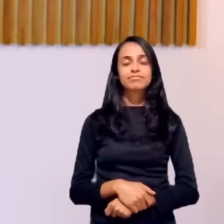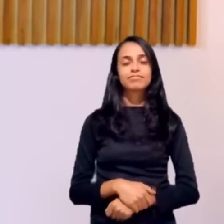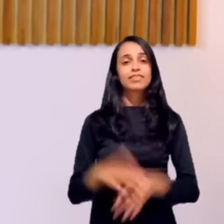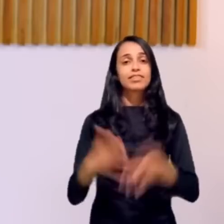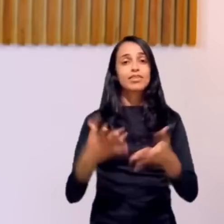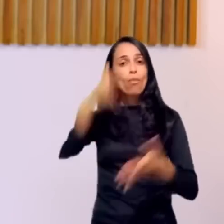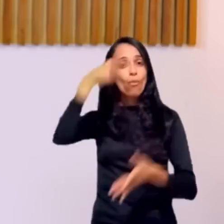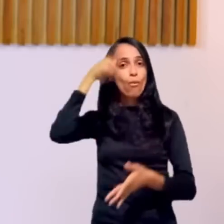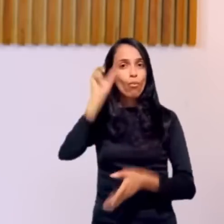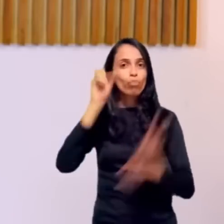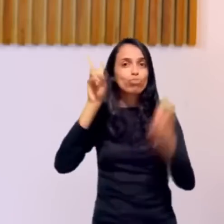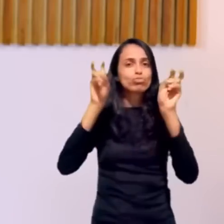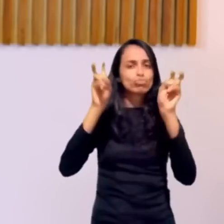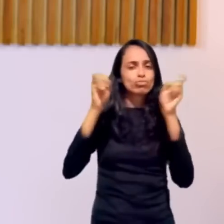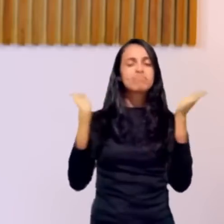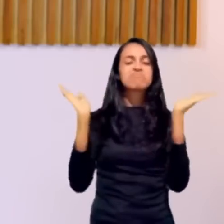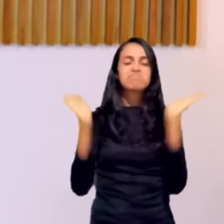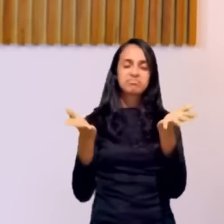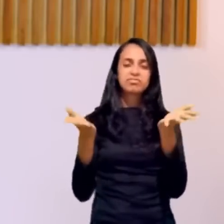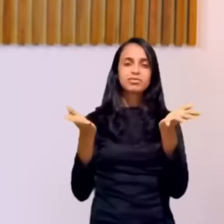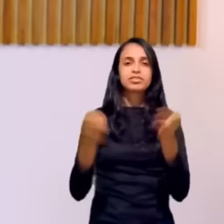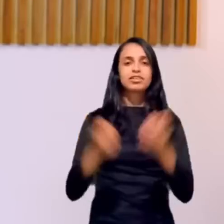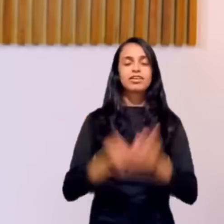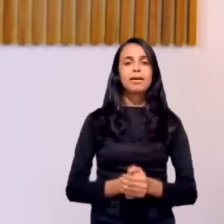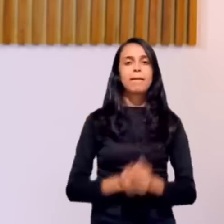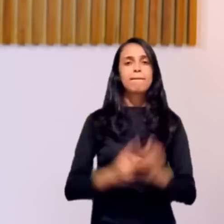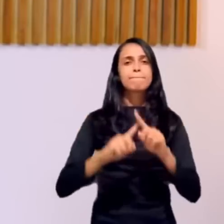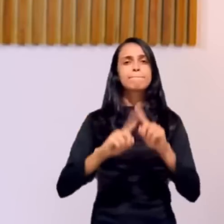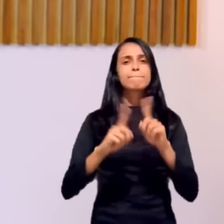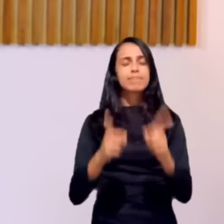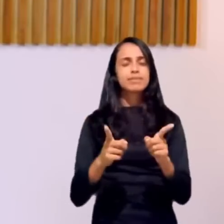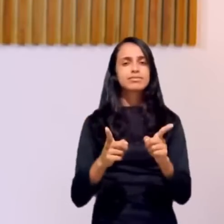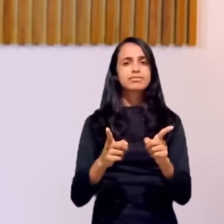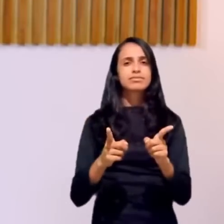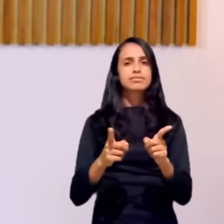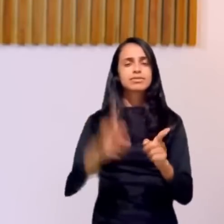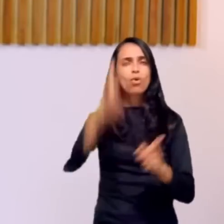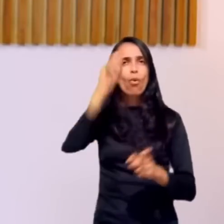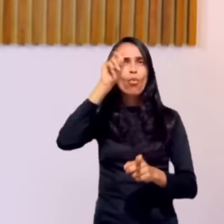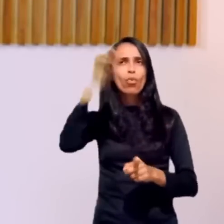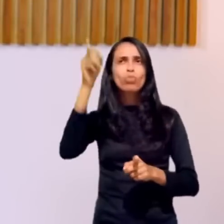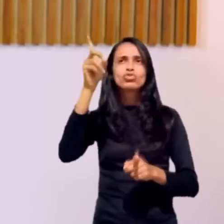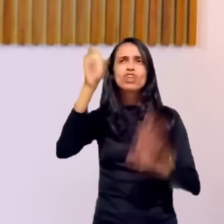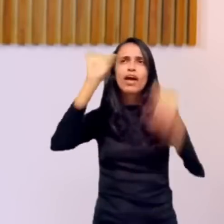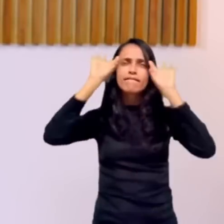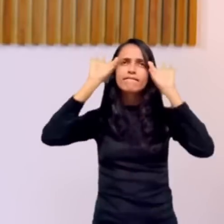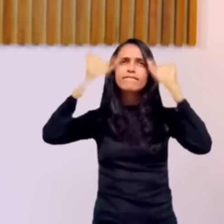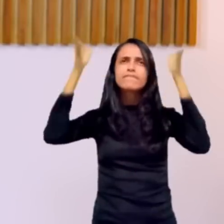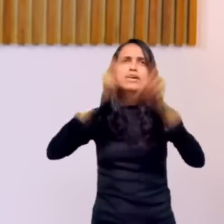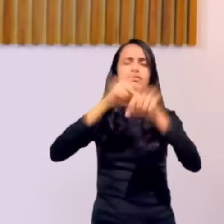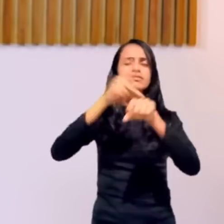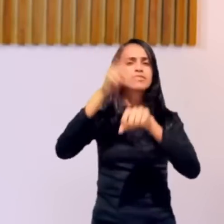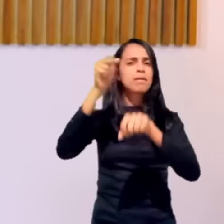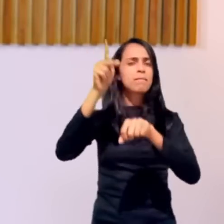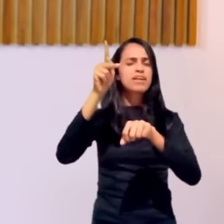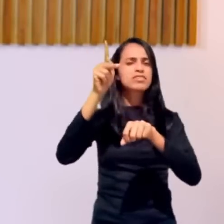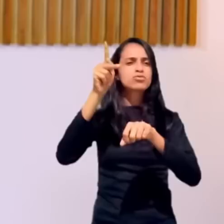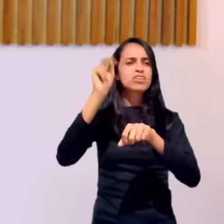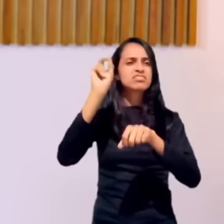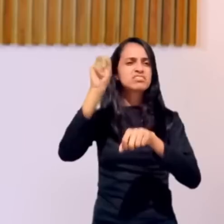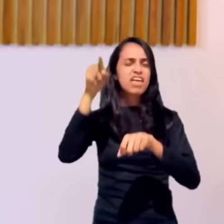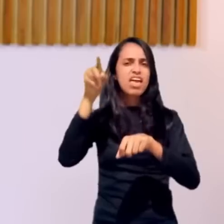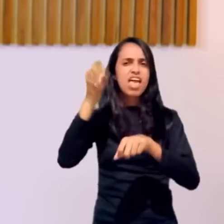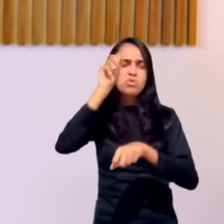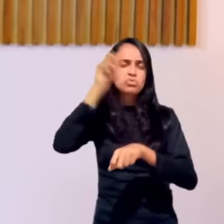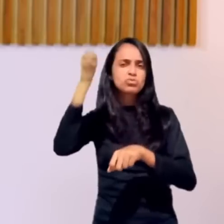tema. Sabemos que não é exatamente esta a data da Páscoa, a comemoração da morte de Jesus